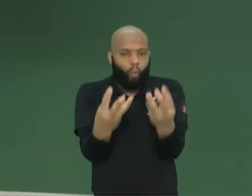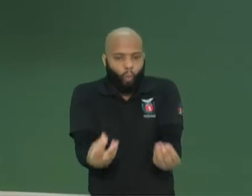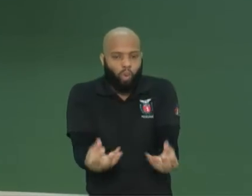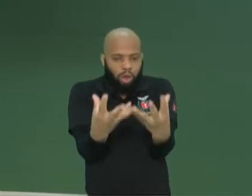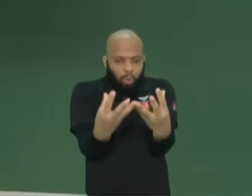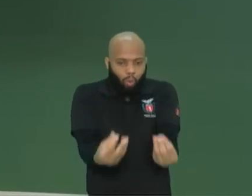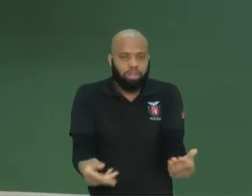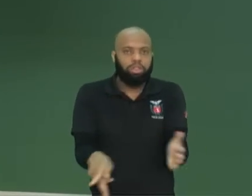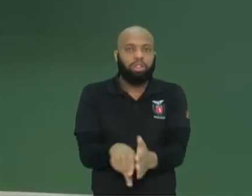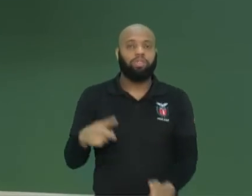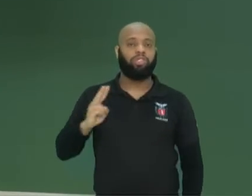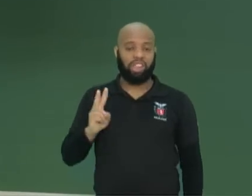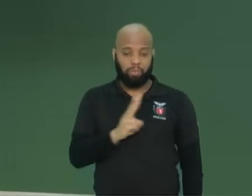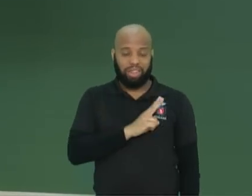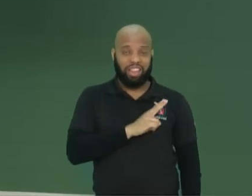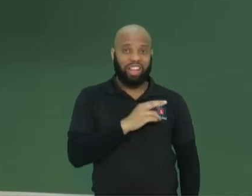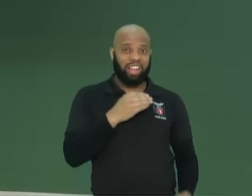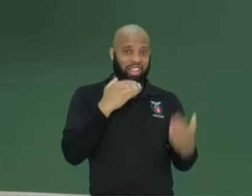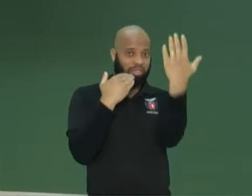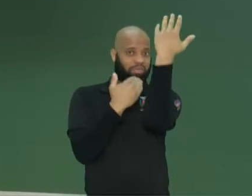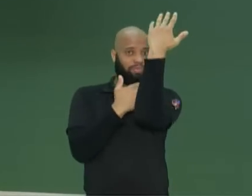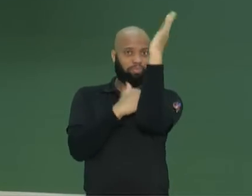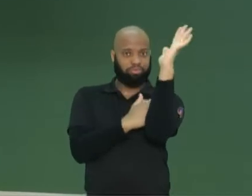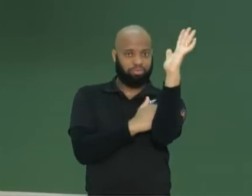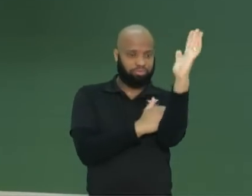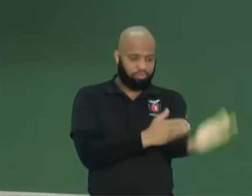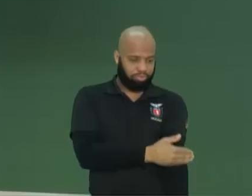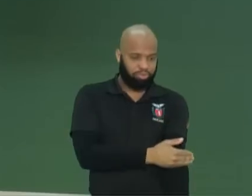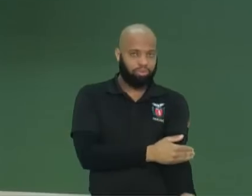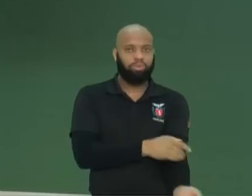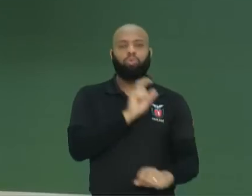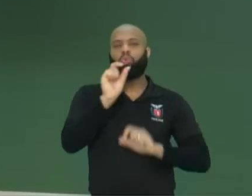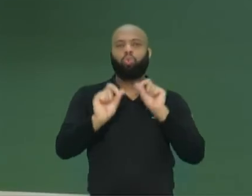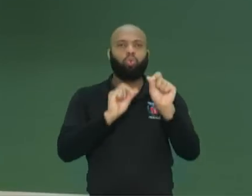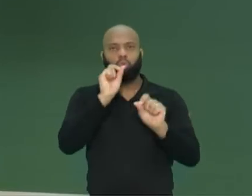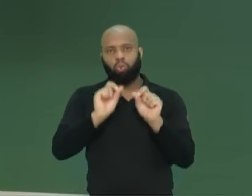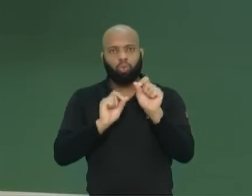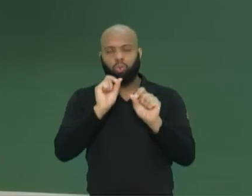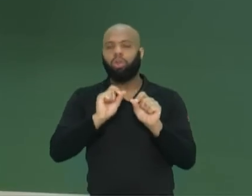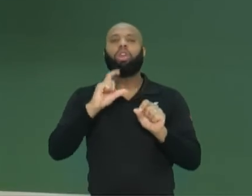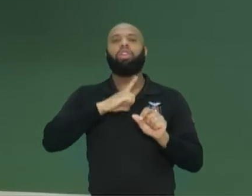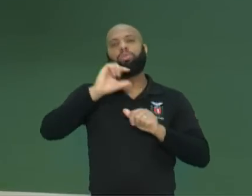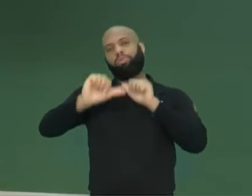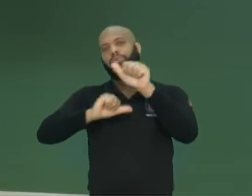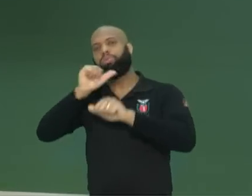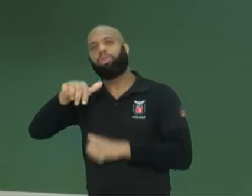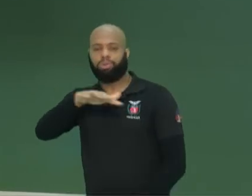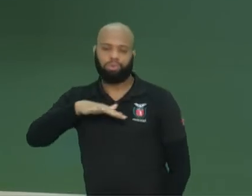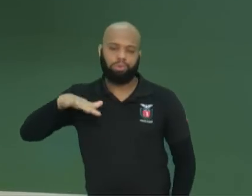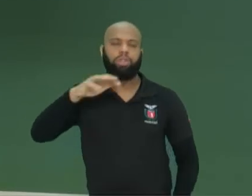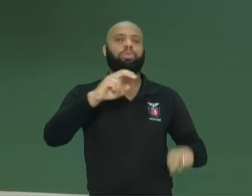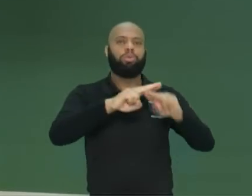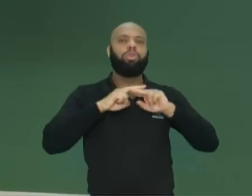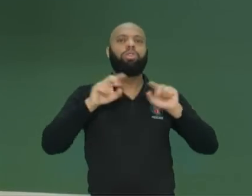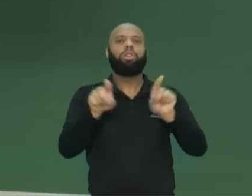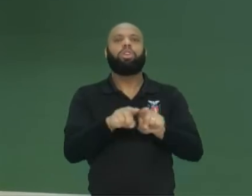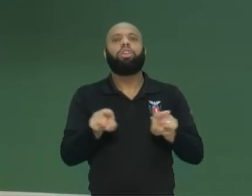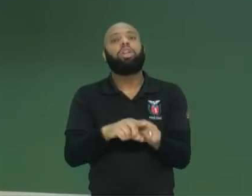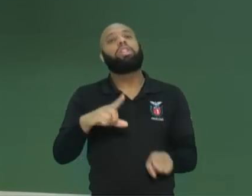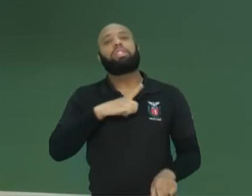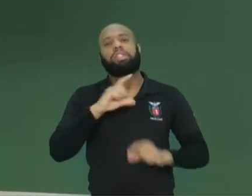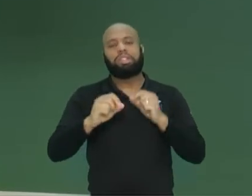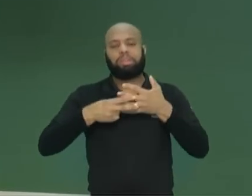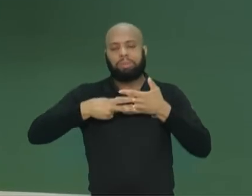naturais, né? Se eu retiro ela, eu modifiquei todo aquele espaço. Eu causei um impacto negativo naquele espaço. E, portanto, aí a gente vai ter